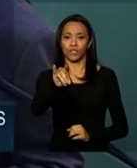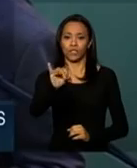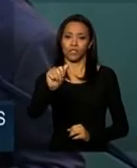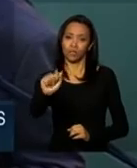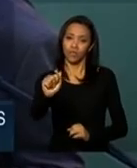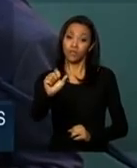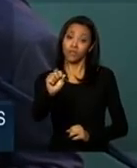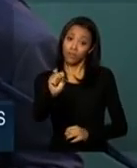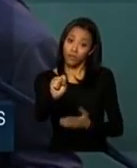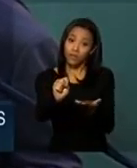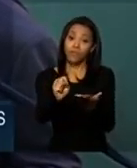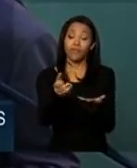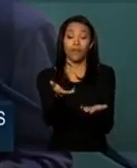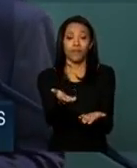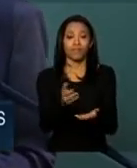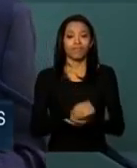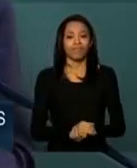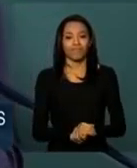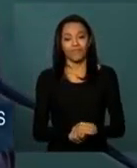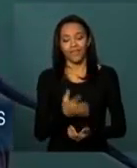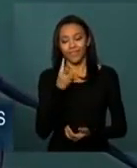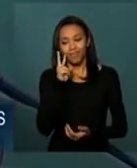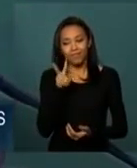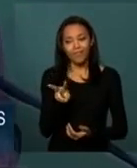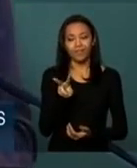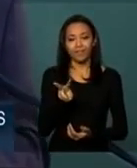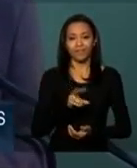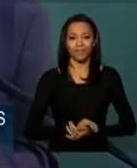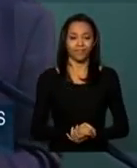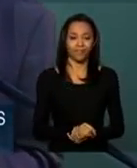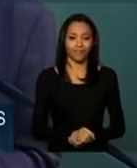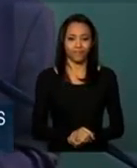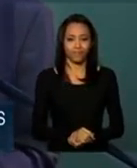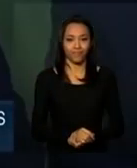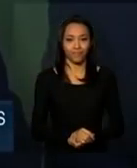Estava aqui no olhar, às vezes a gente esquece.